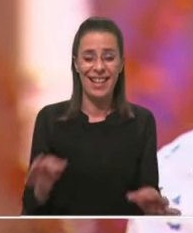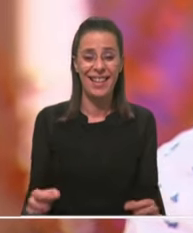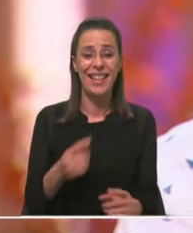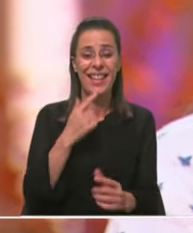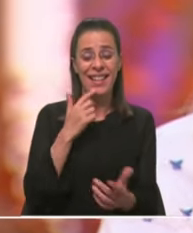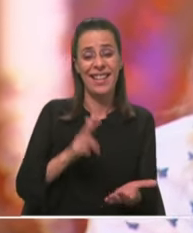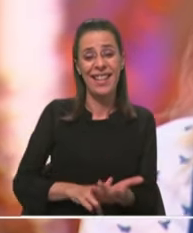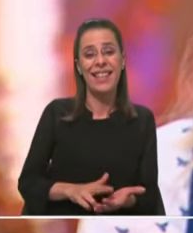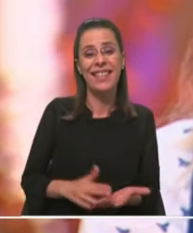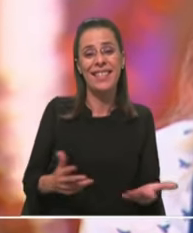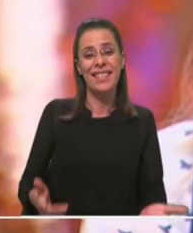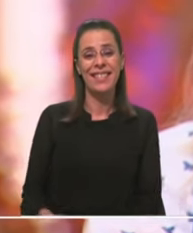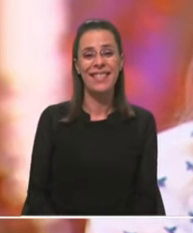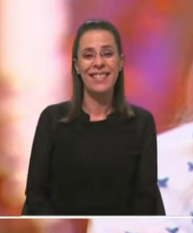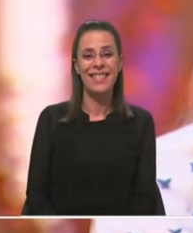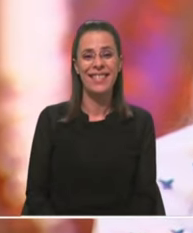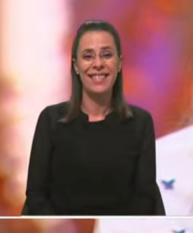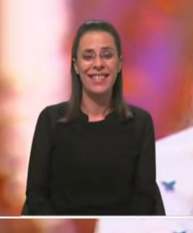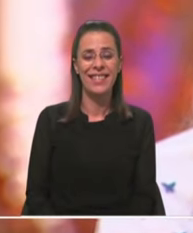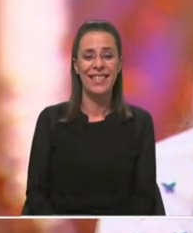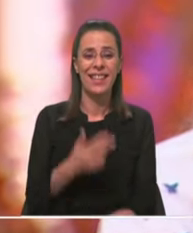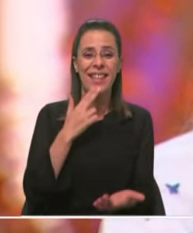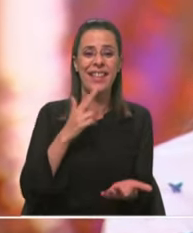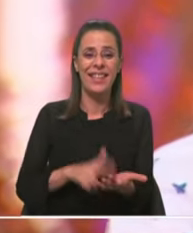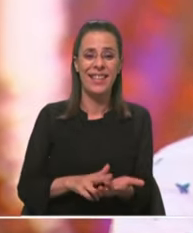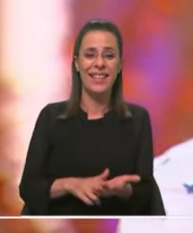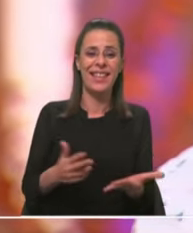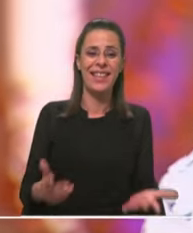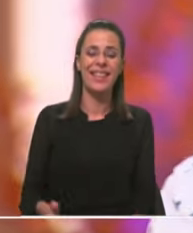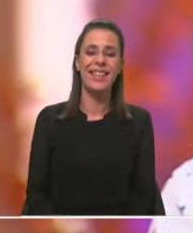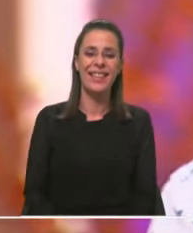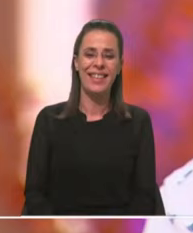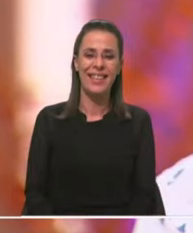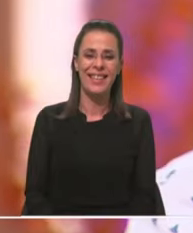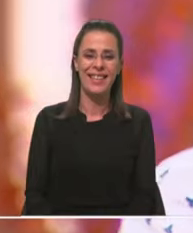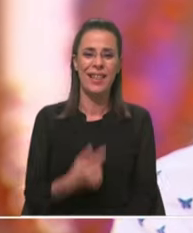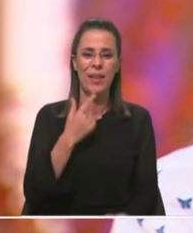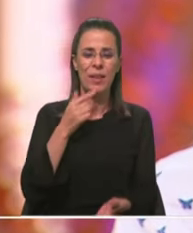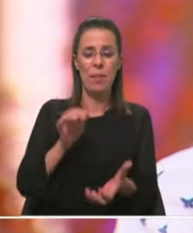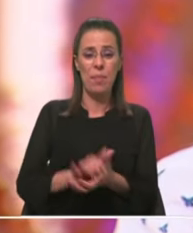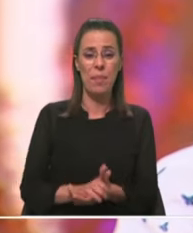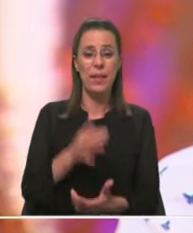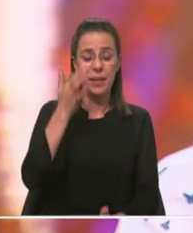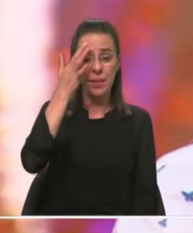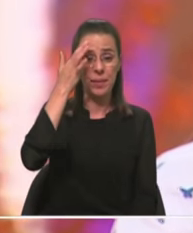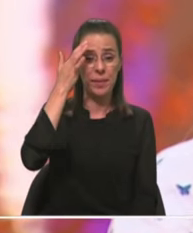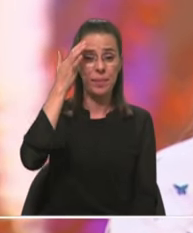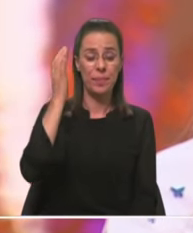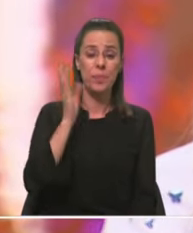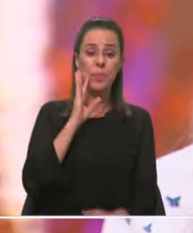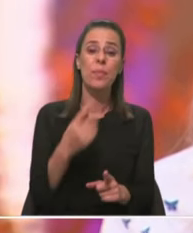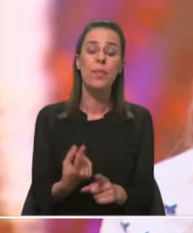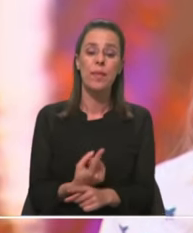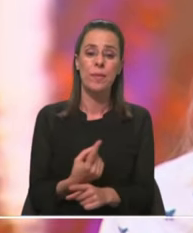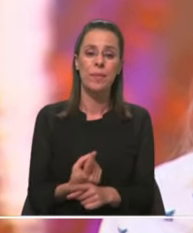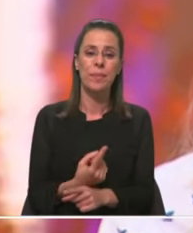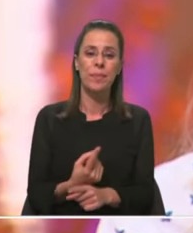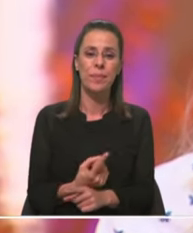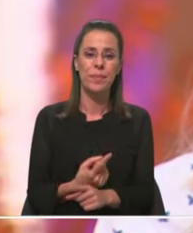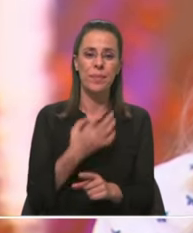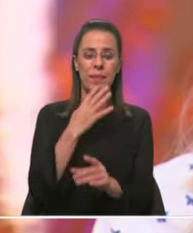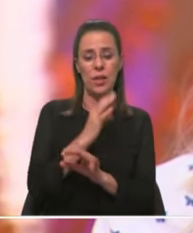cheio de razão. Que bom, Ele está Julia, cheio de razão, obrigada, é um super marido. nós já te vimos em coisas